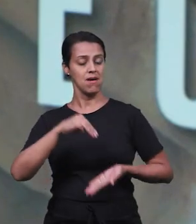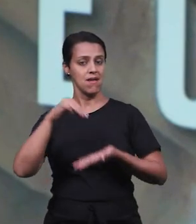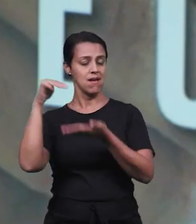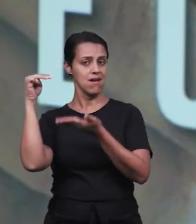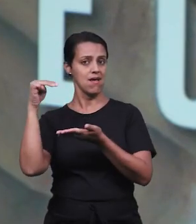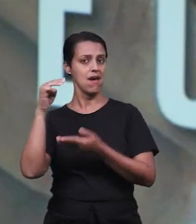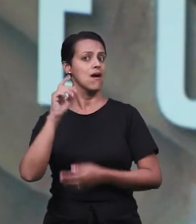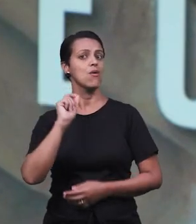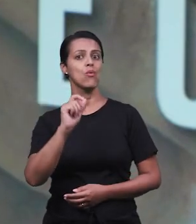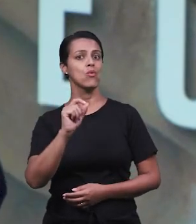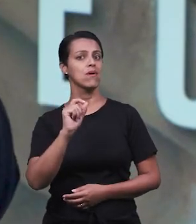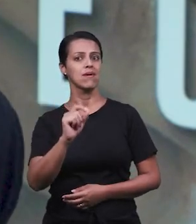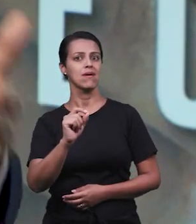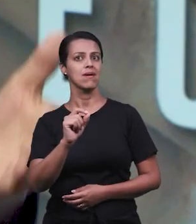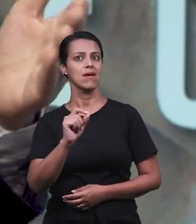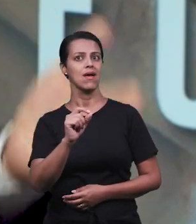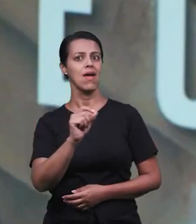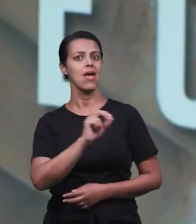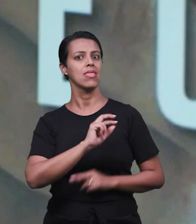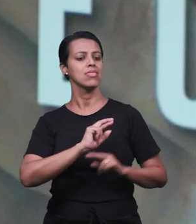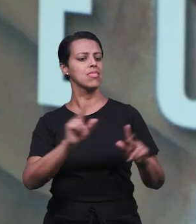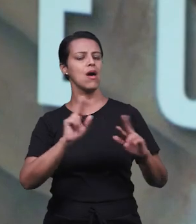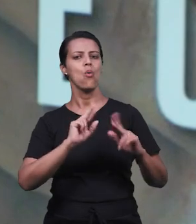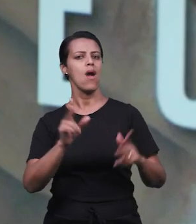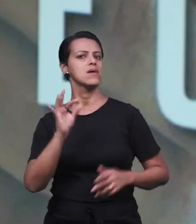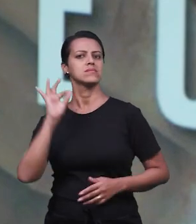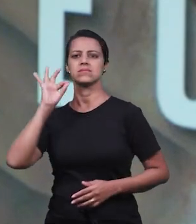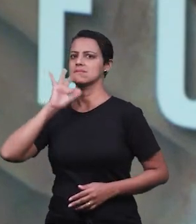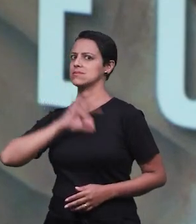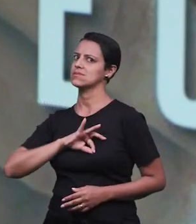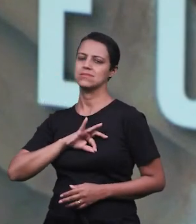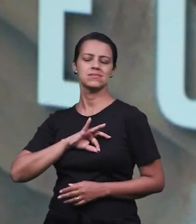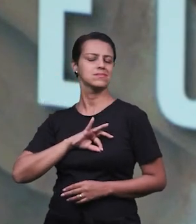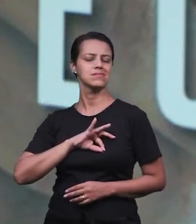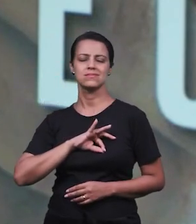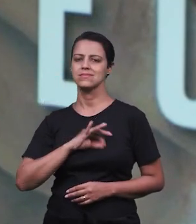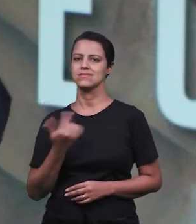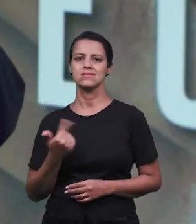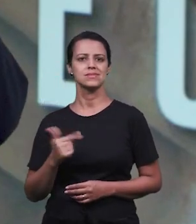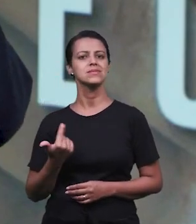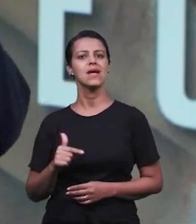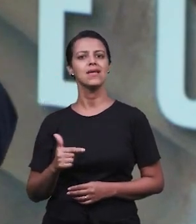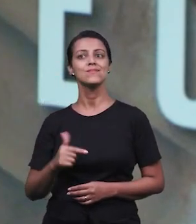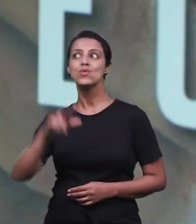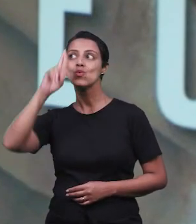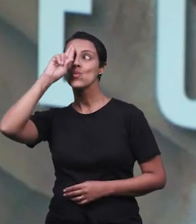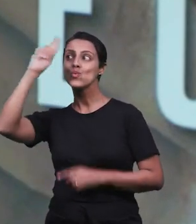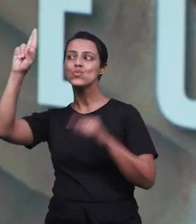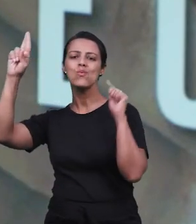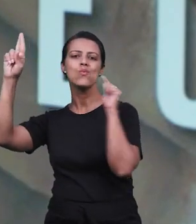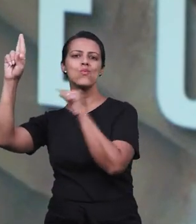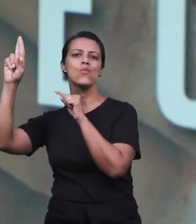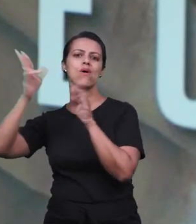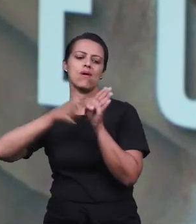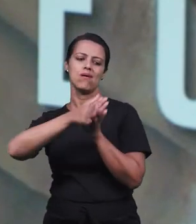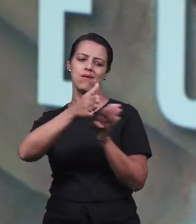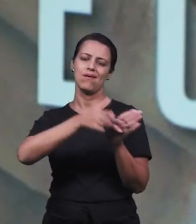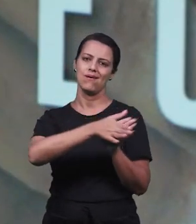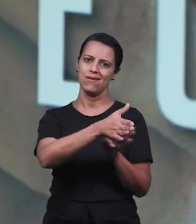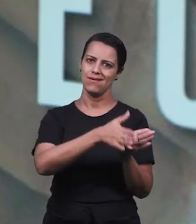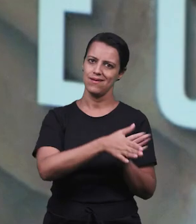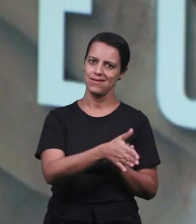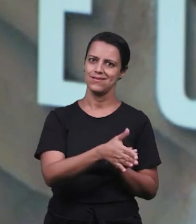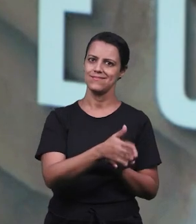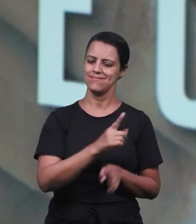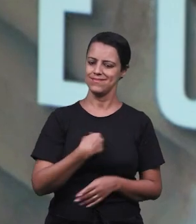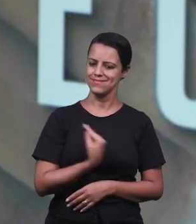seja, ele não viveria da igreja. Isso foi uma orientação do Senhor para nós. Agora,